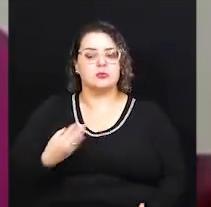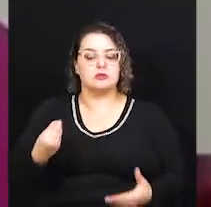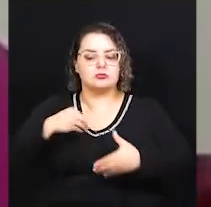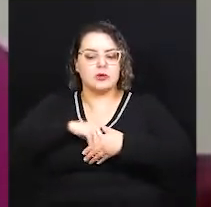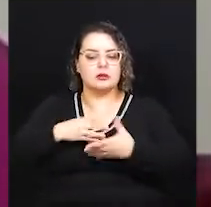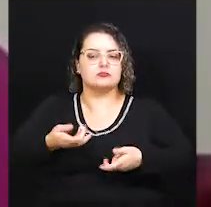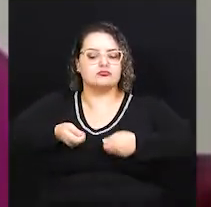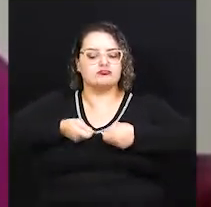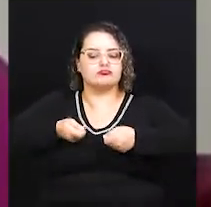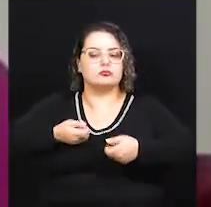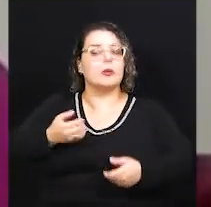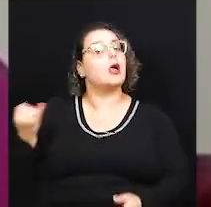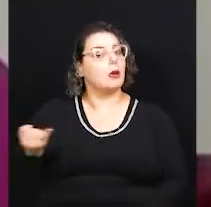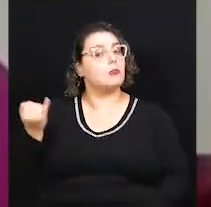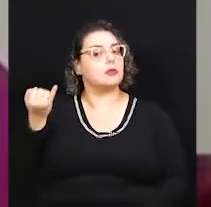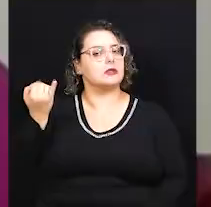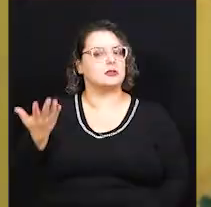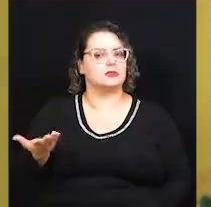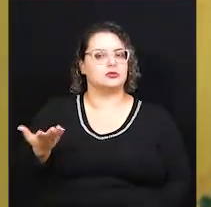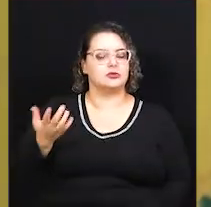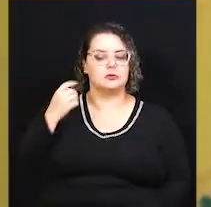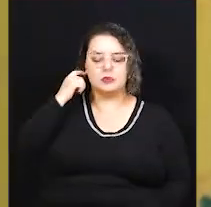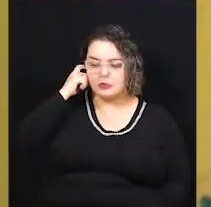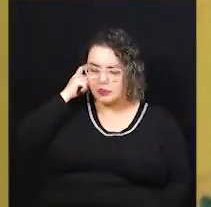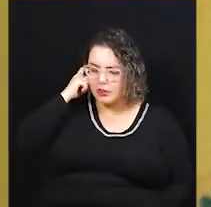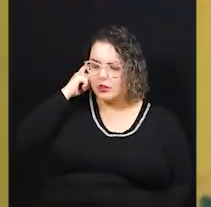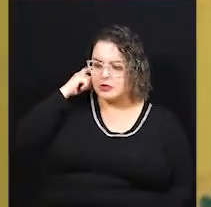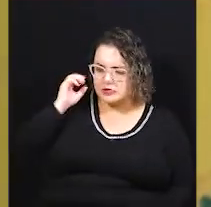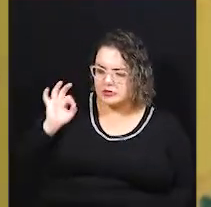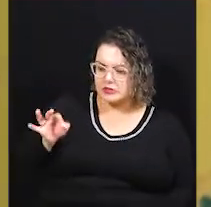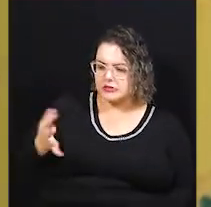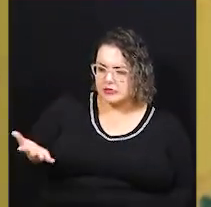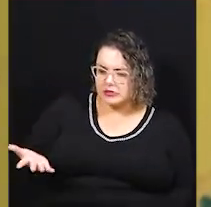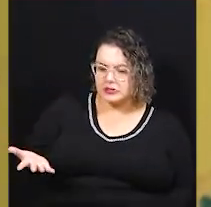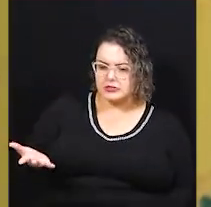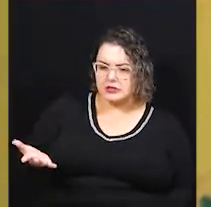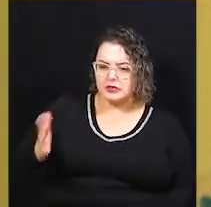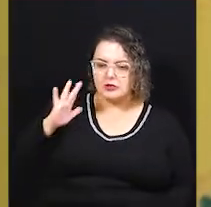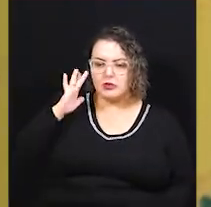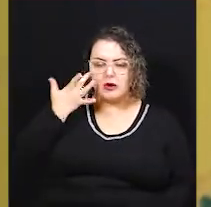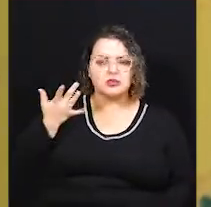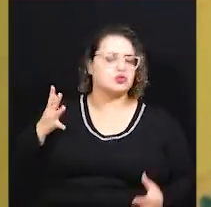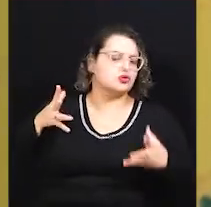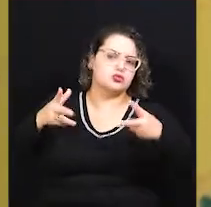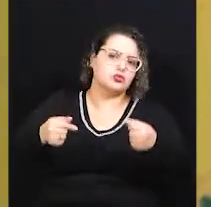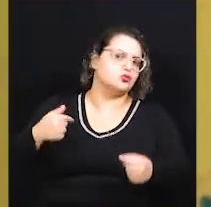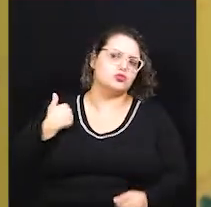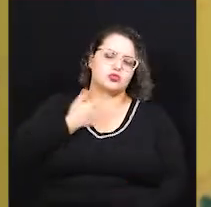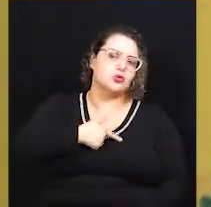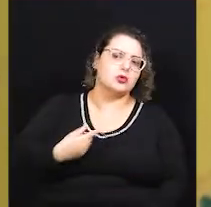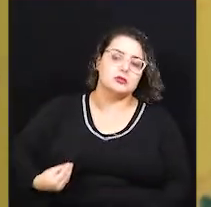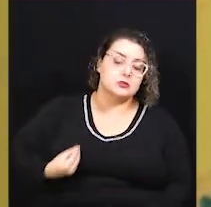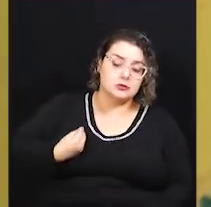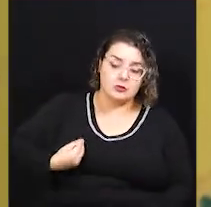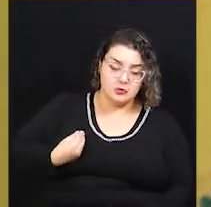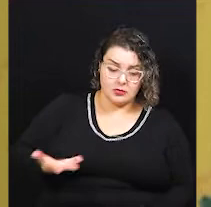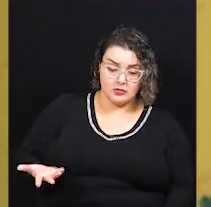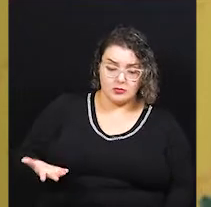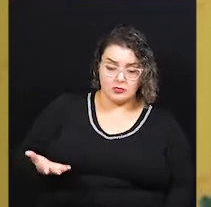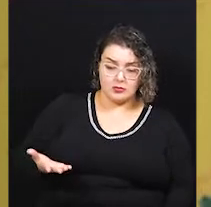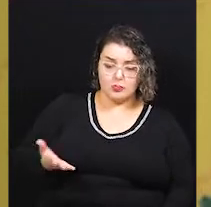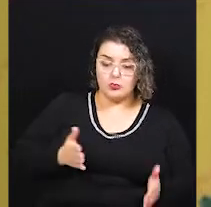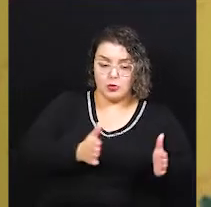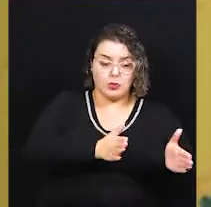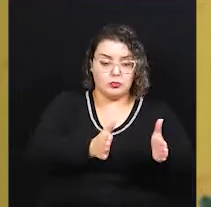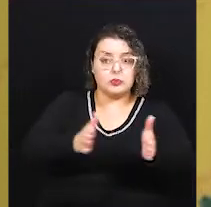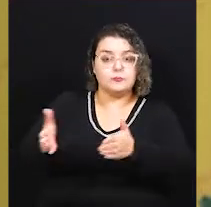gente, é fundamental. Não, sem dúvida. Inclusive, acho que todos nós, seres humanos, né, nós passamos certamente